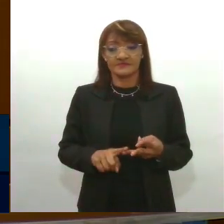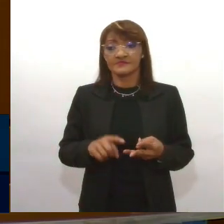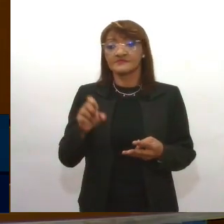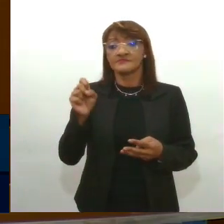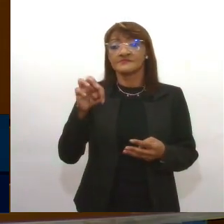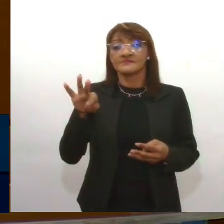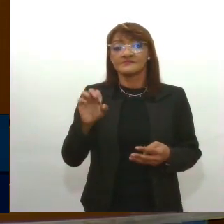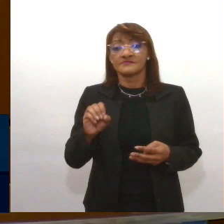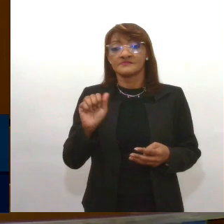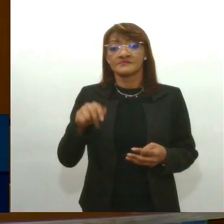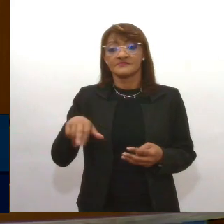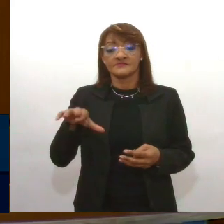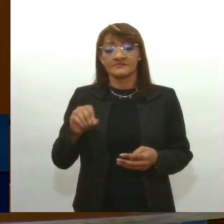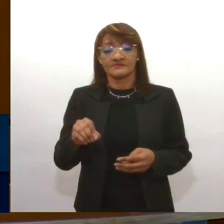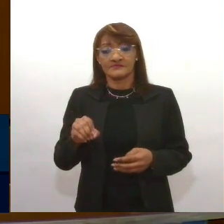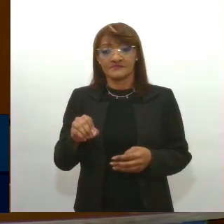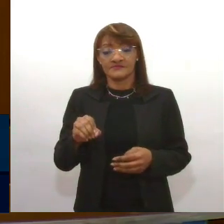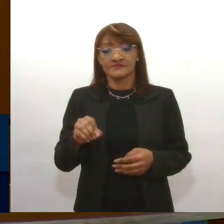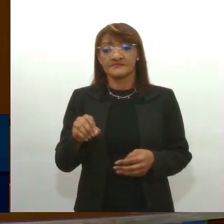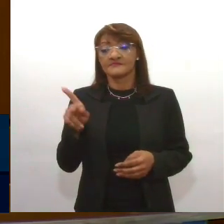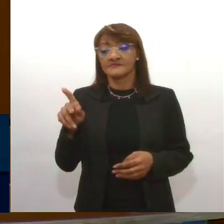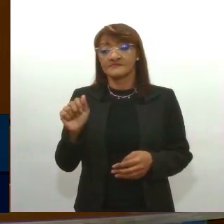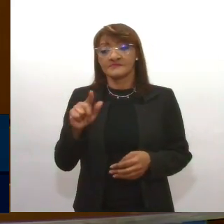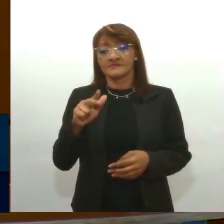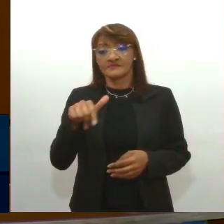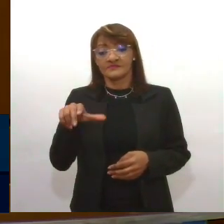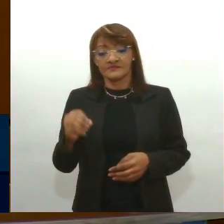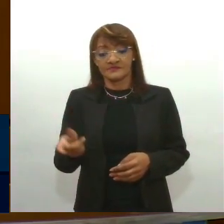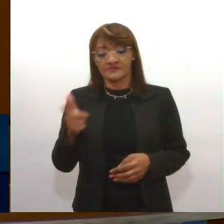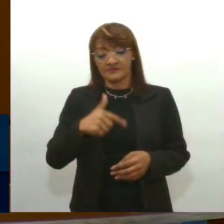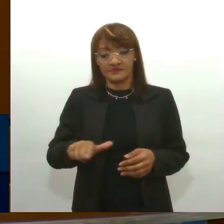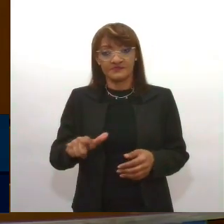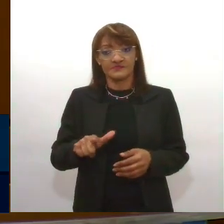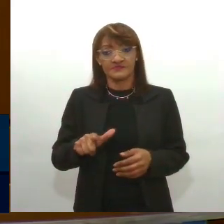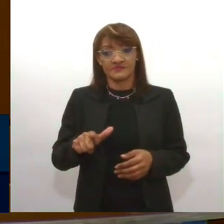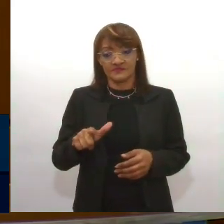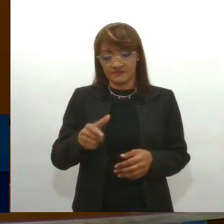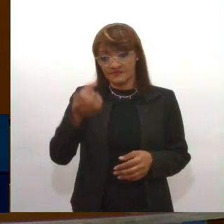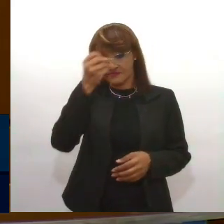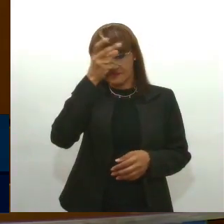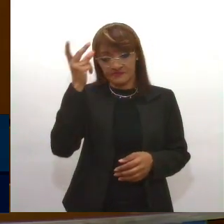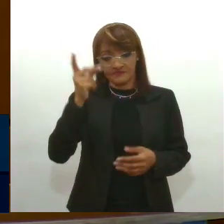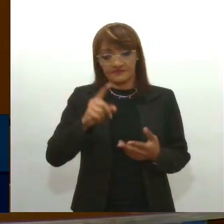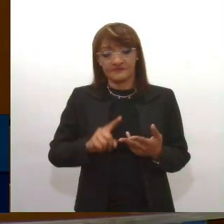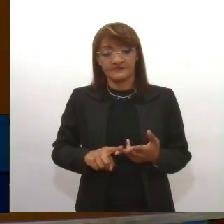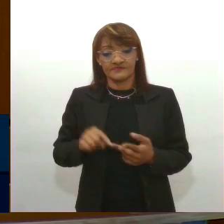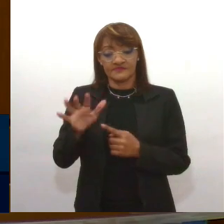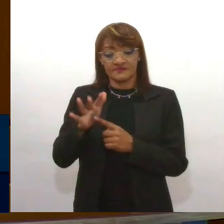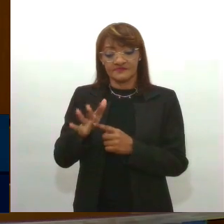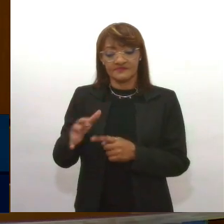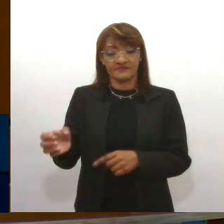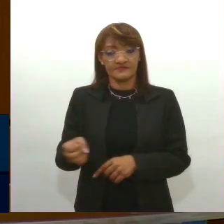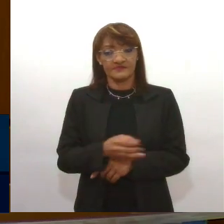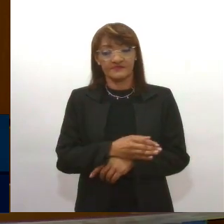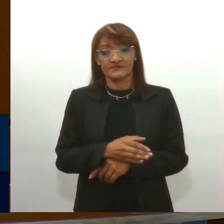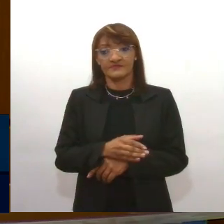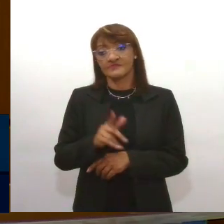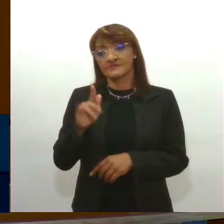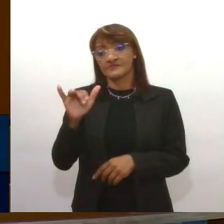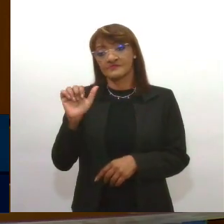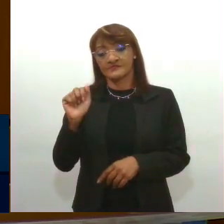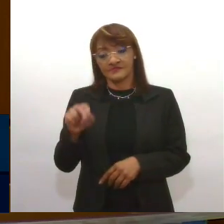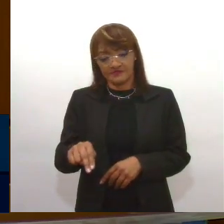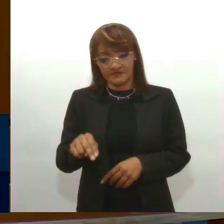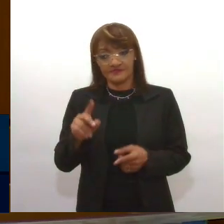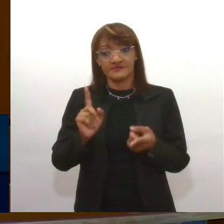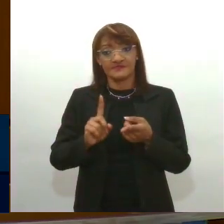reeleito pelo Belo trabalho que fez prefeito de Feira Nova Jean girino também que foi reeleito